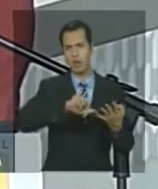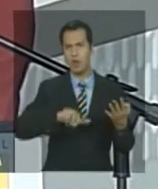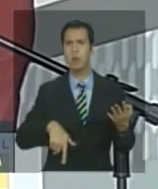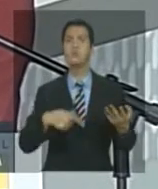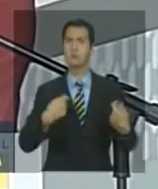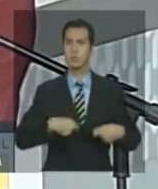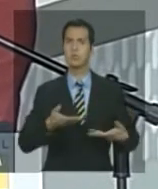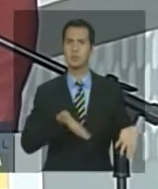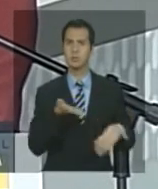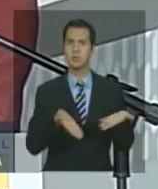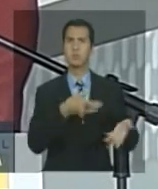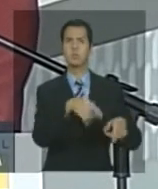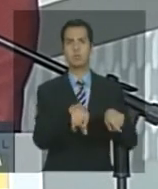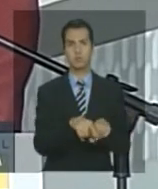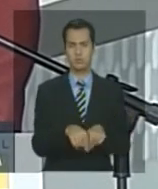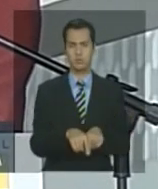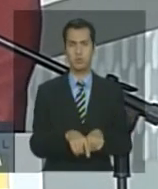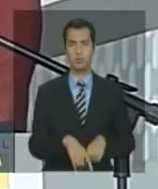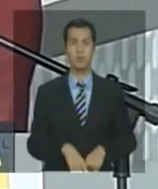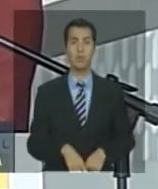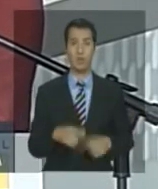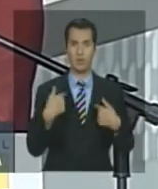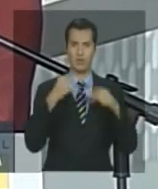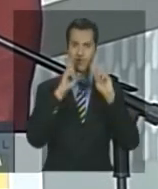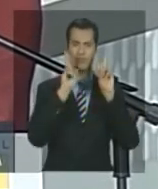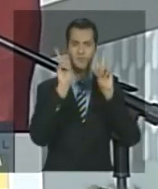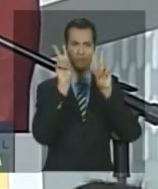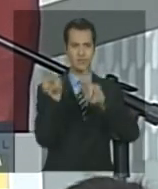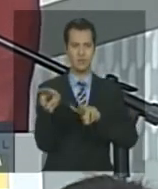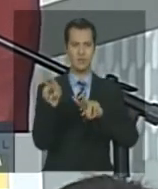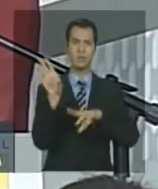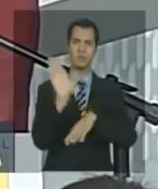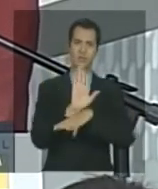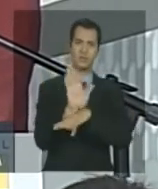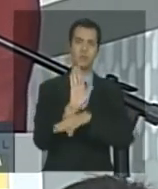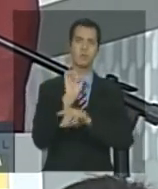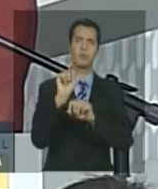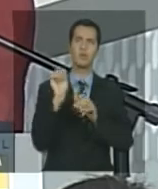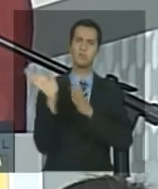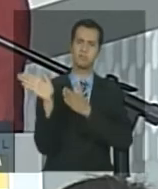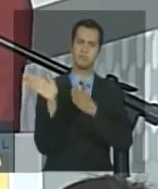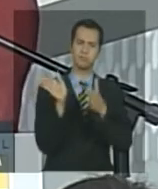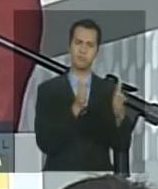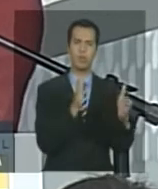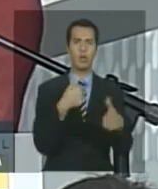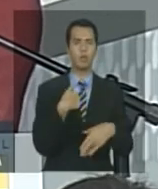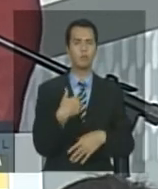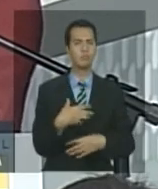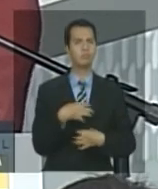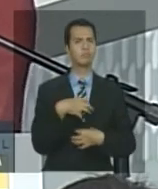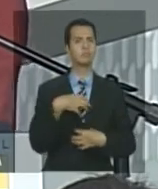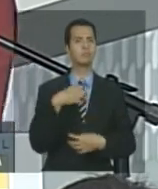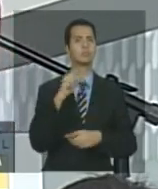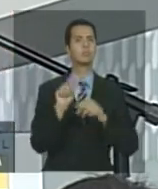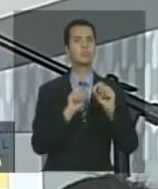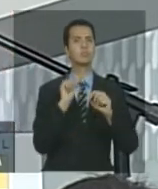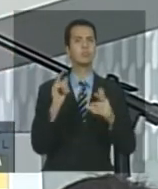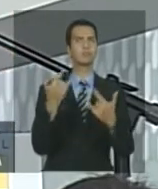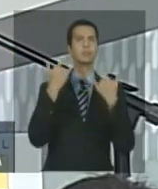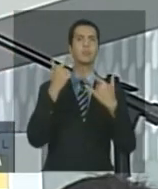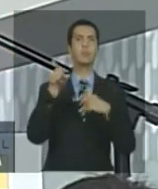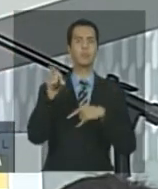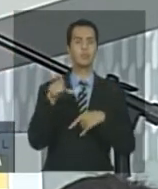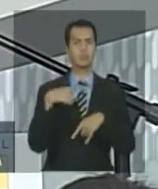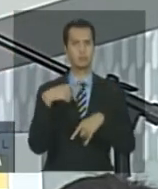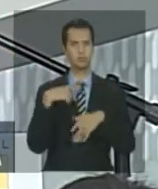no vídeo que passou foi que ele estava centrado, de forma muito oportuna, em